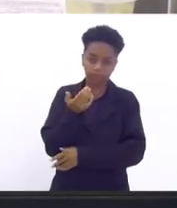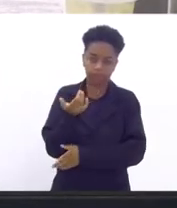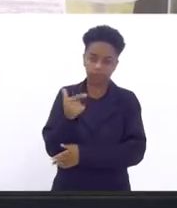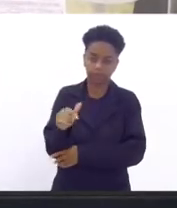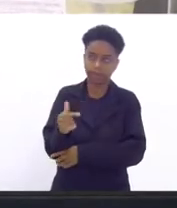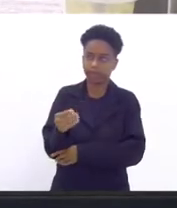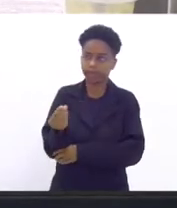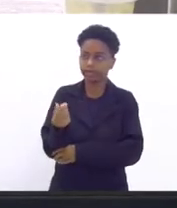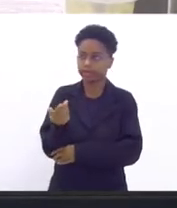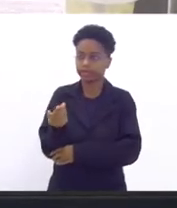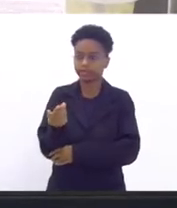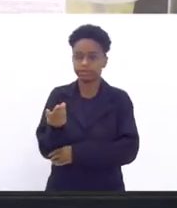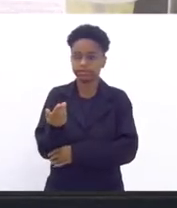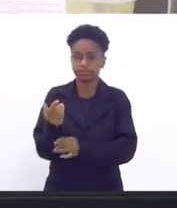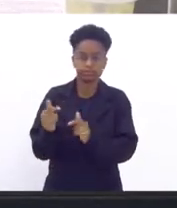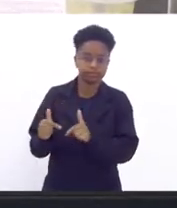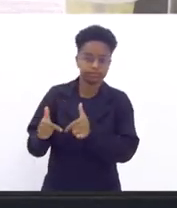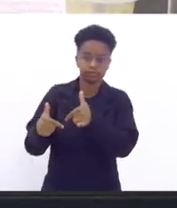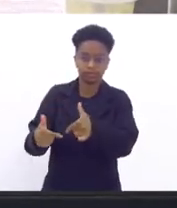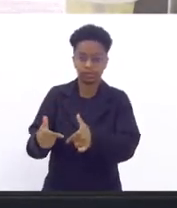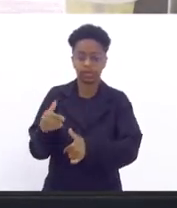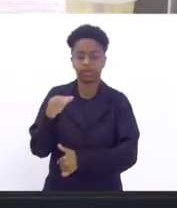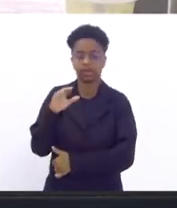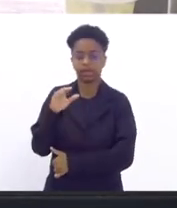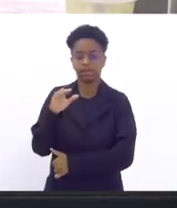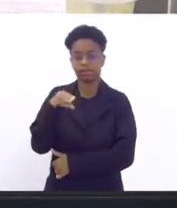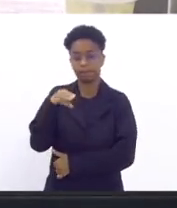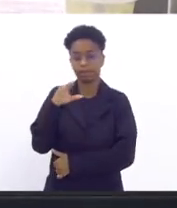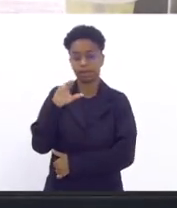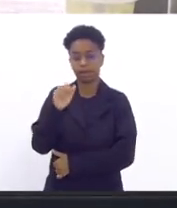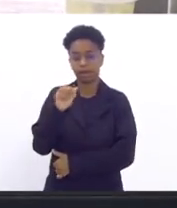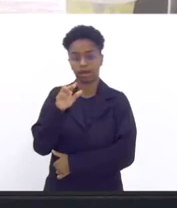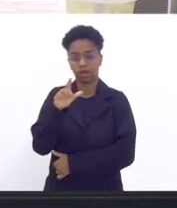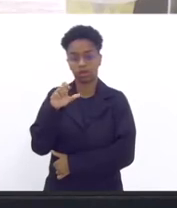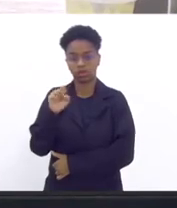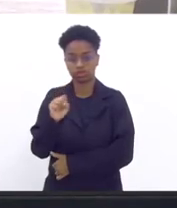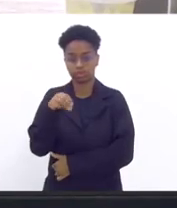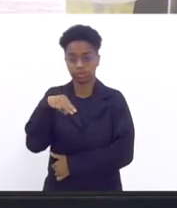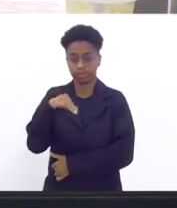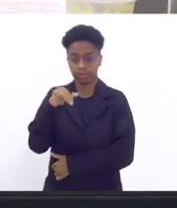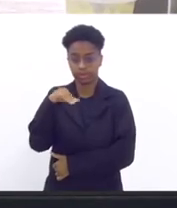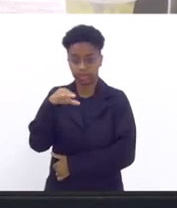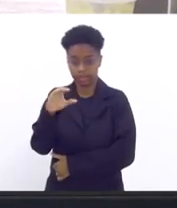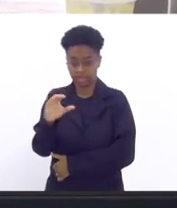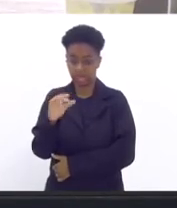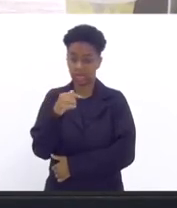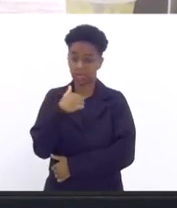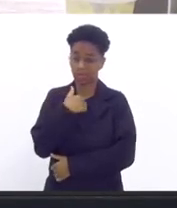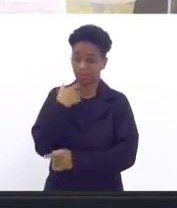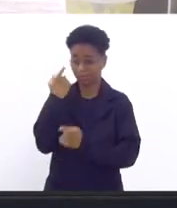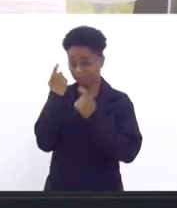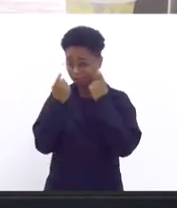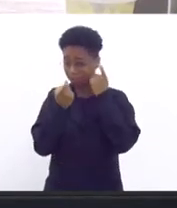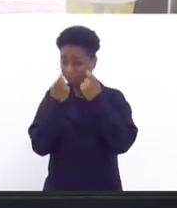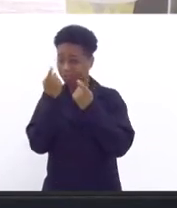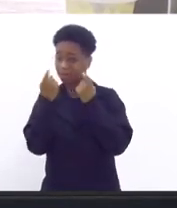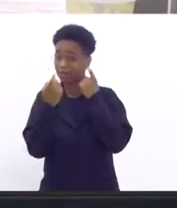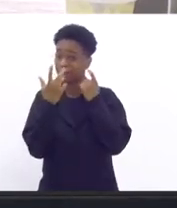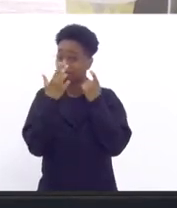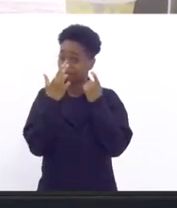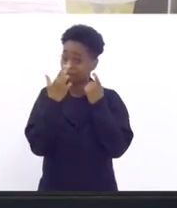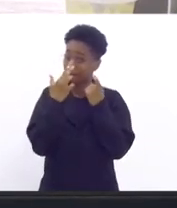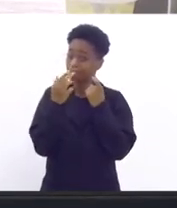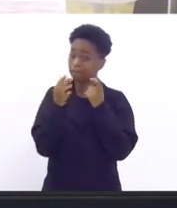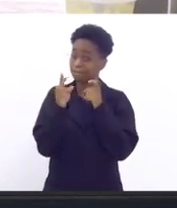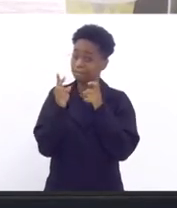a iniciativa do nosso decano Carlos de mim eu tenho muita preocupação porque ficou represado correr